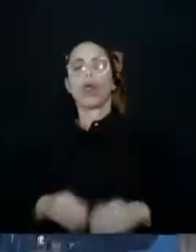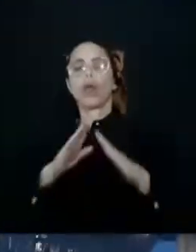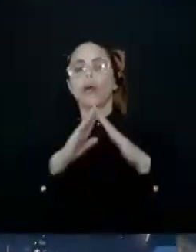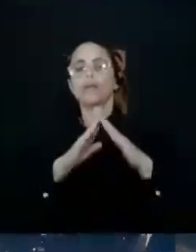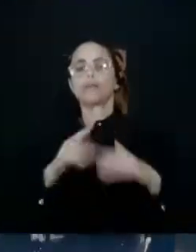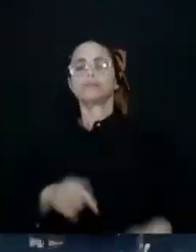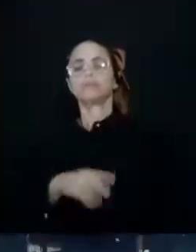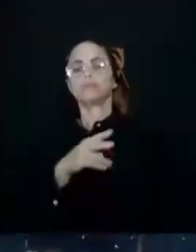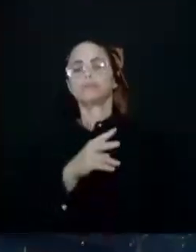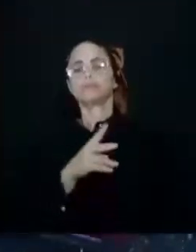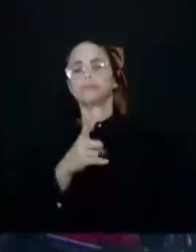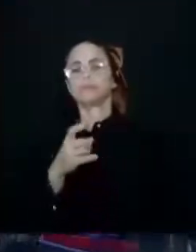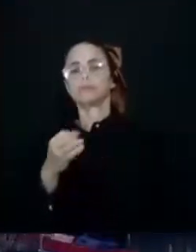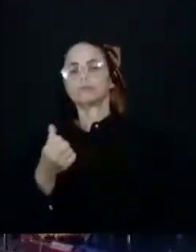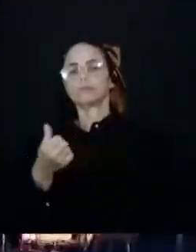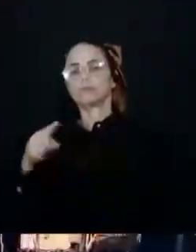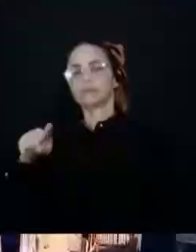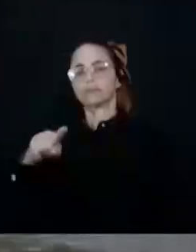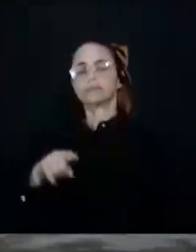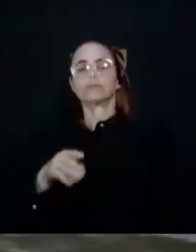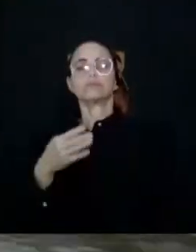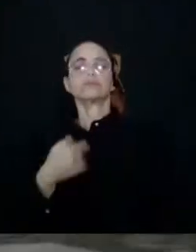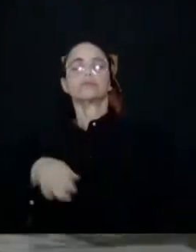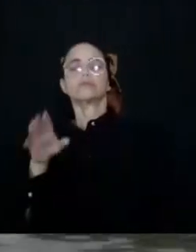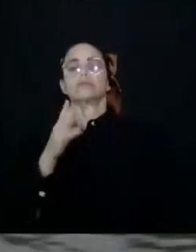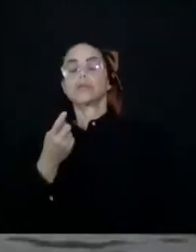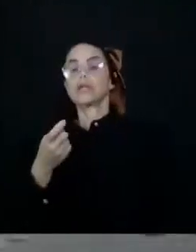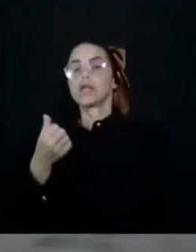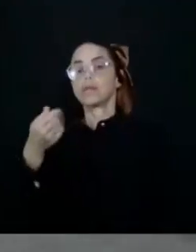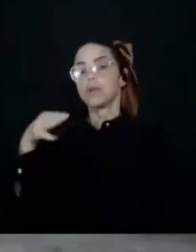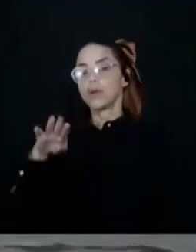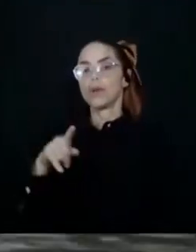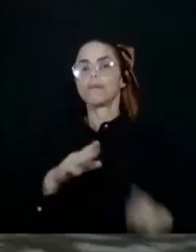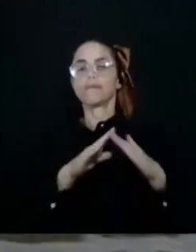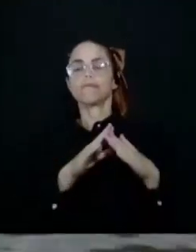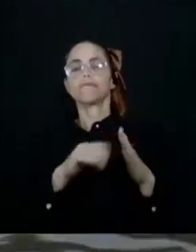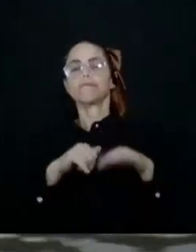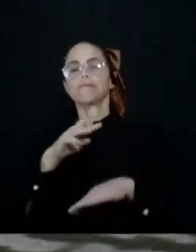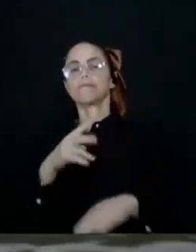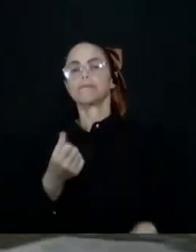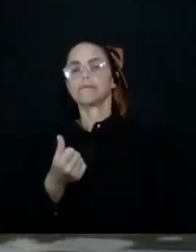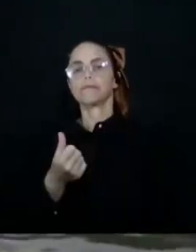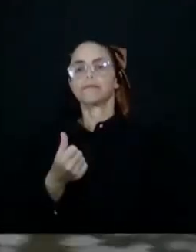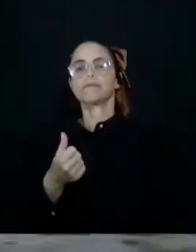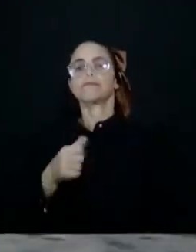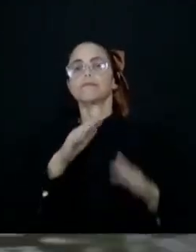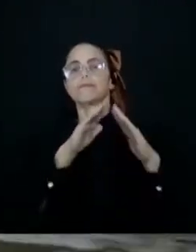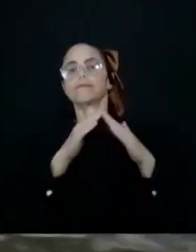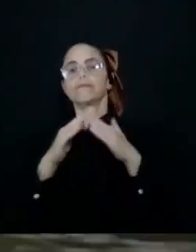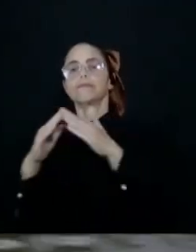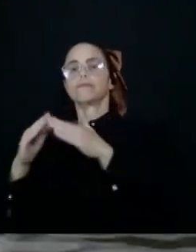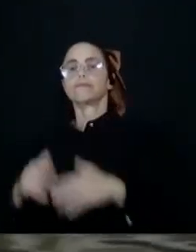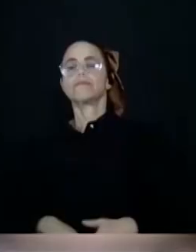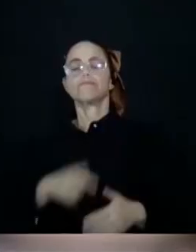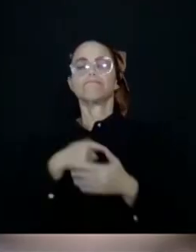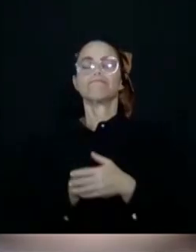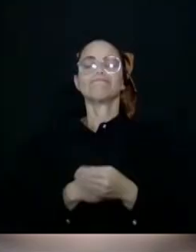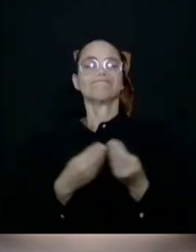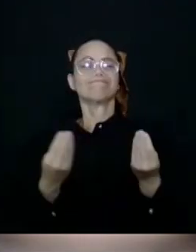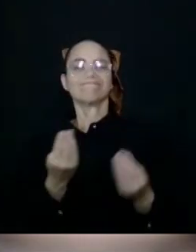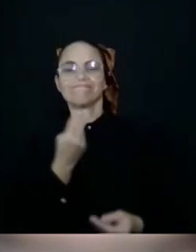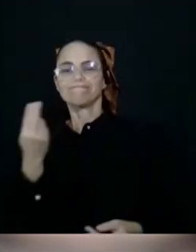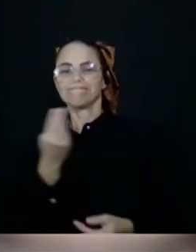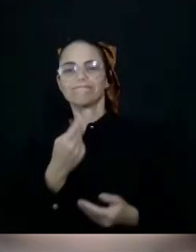de 6 milhões de moradias no Brasil e mais de 26 milhões de residências consideradas inadequadas.